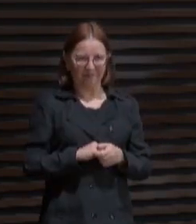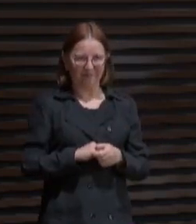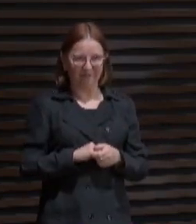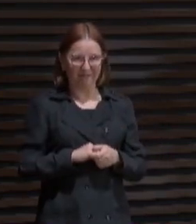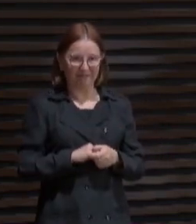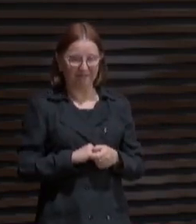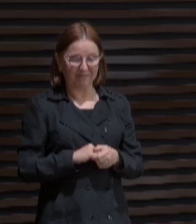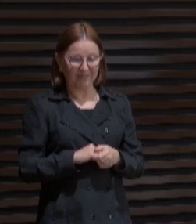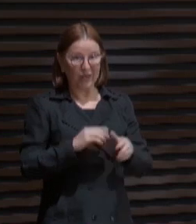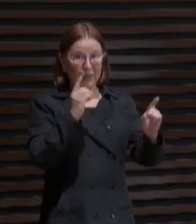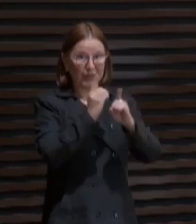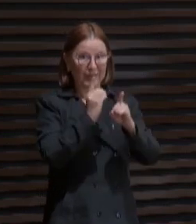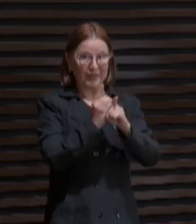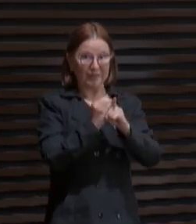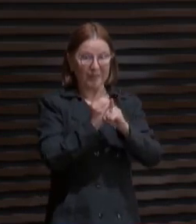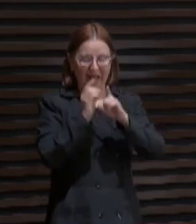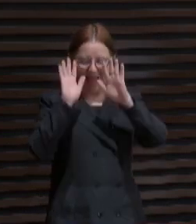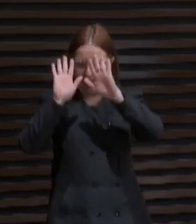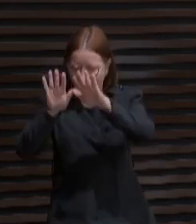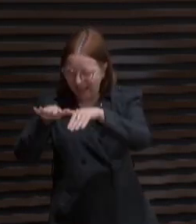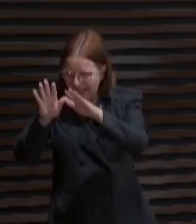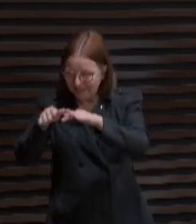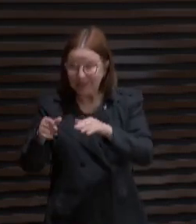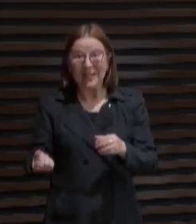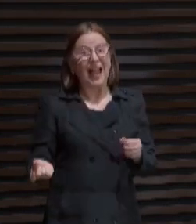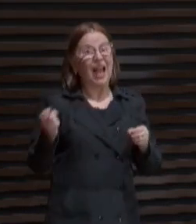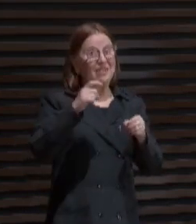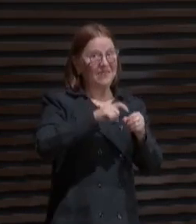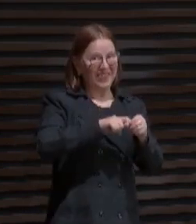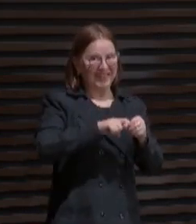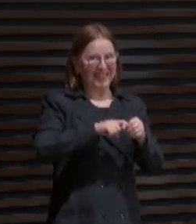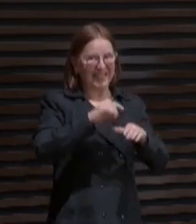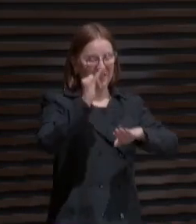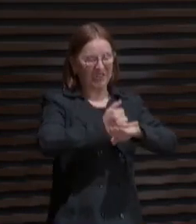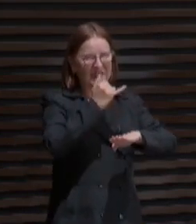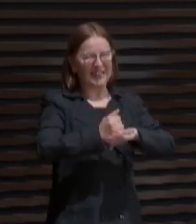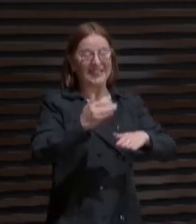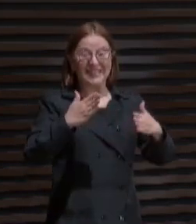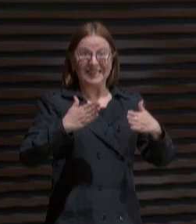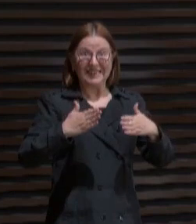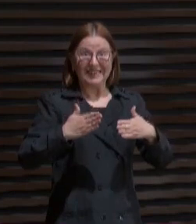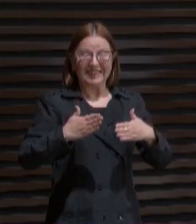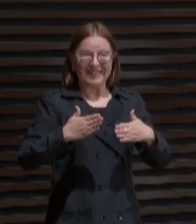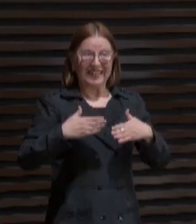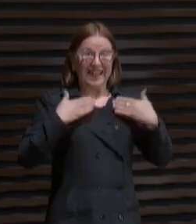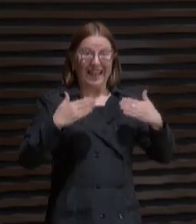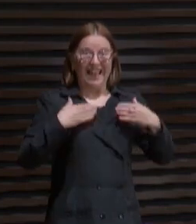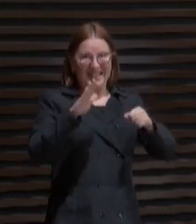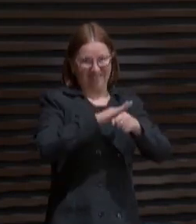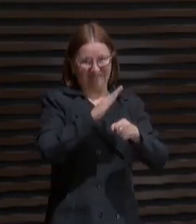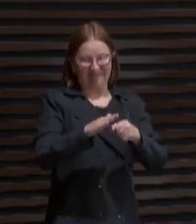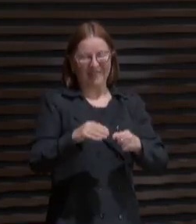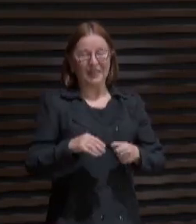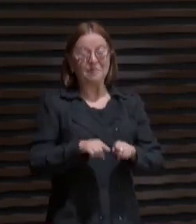adorando voltaram para Jerusalém cheios de alegria. Mas para entender esses cheios de alegria,